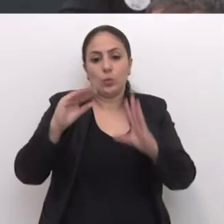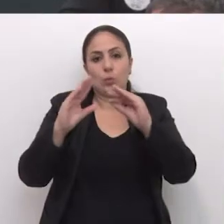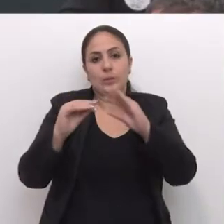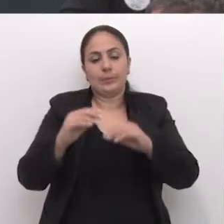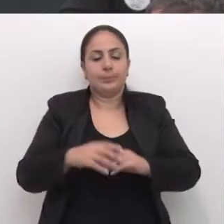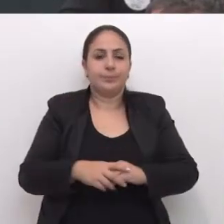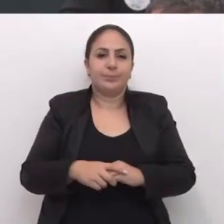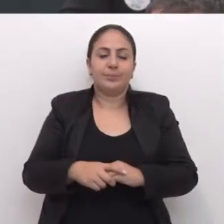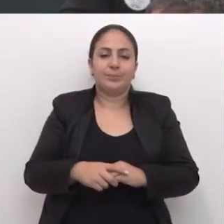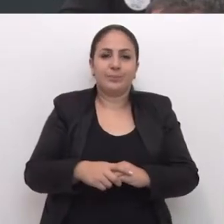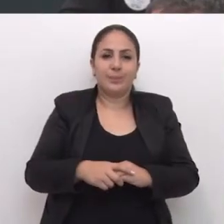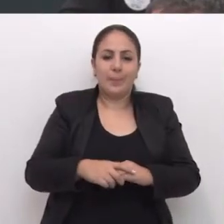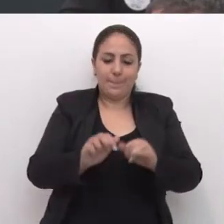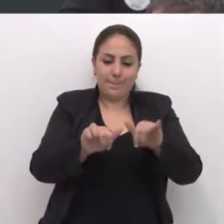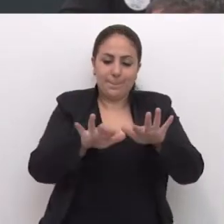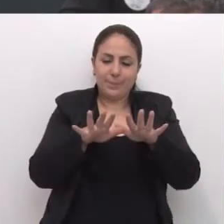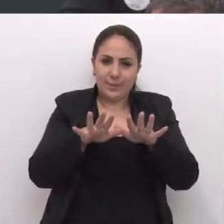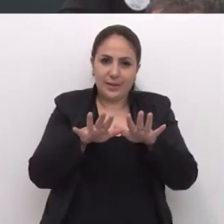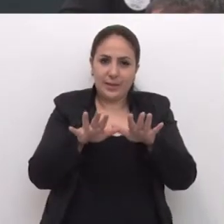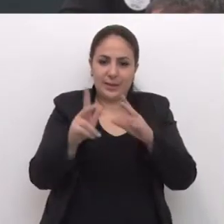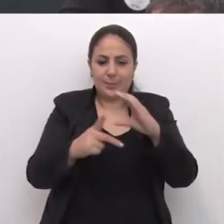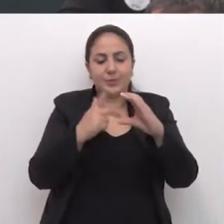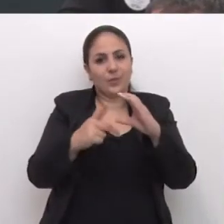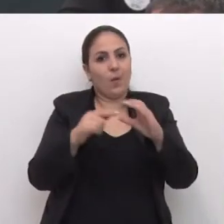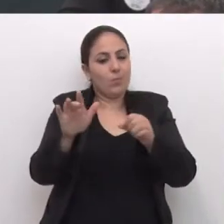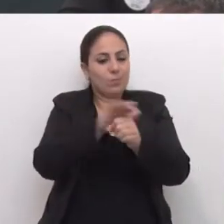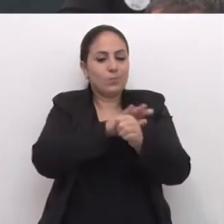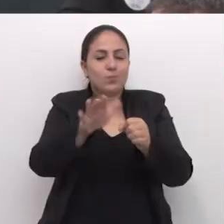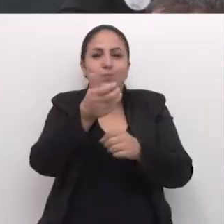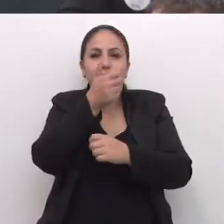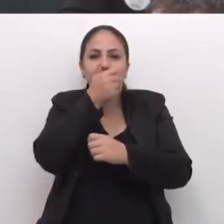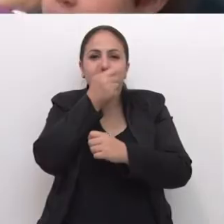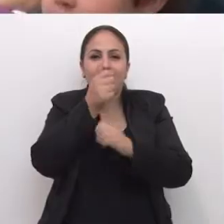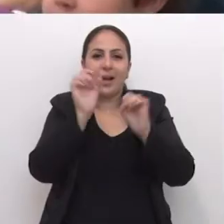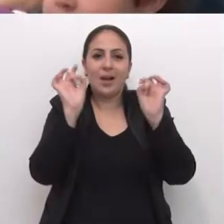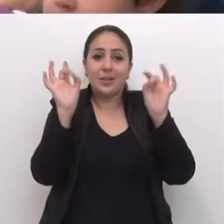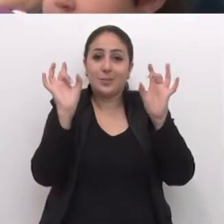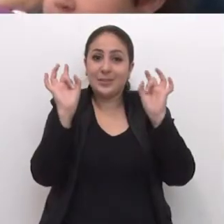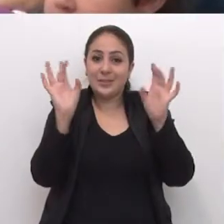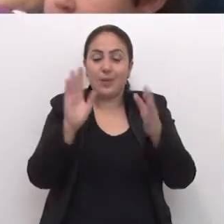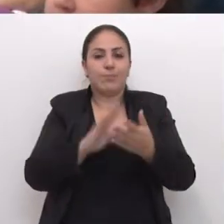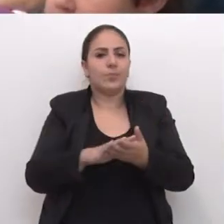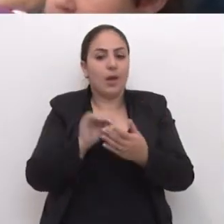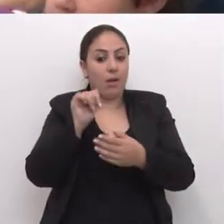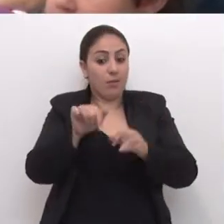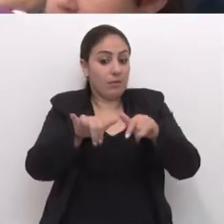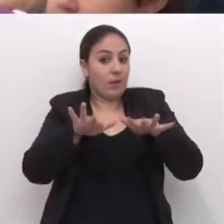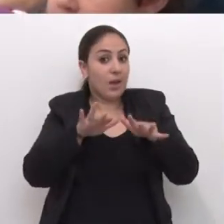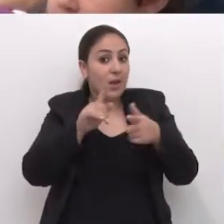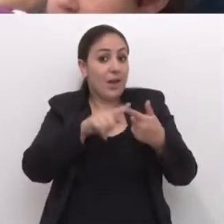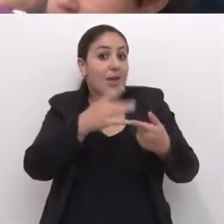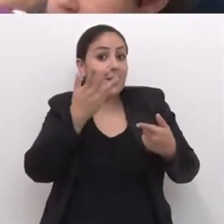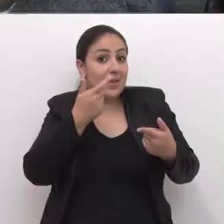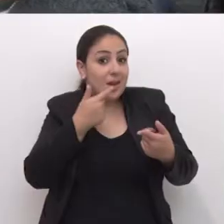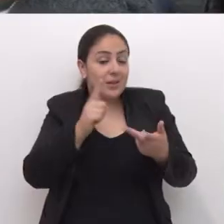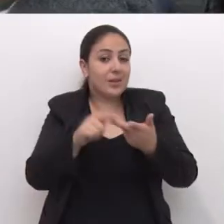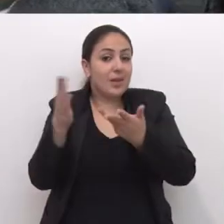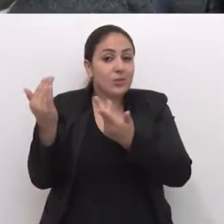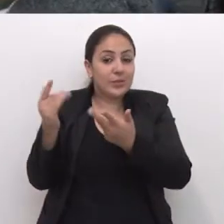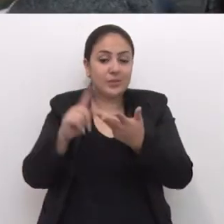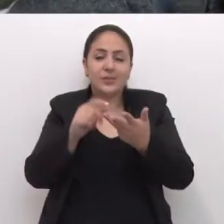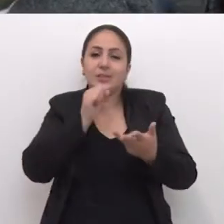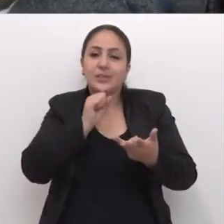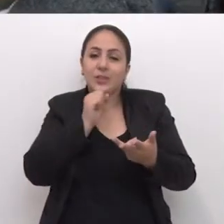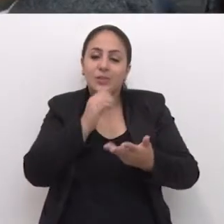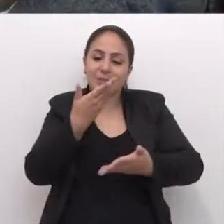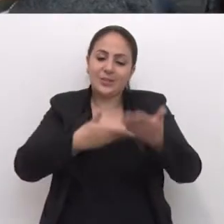O plenário da Câmara ficou lotado para a sessão solene especial. Na plateia, crianças, adolescentes e idosos